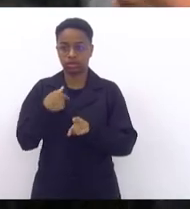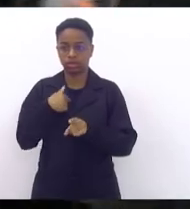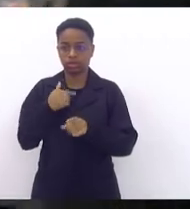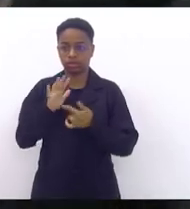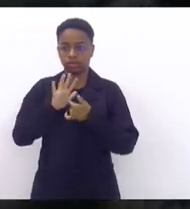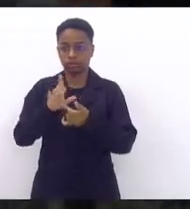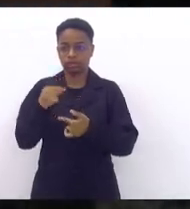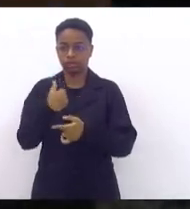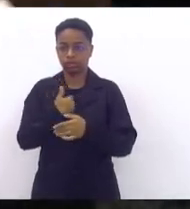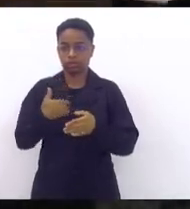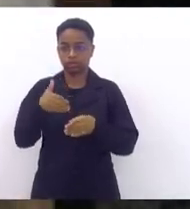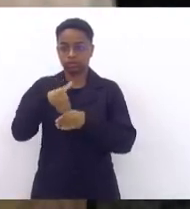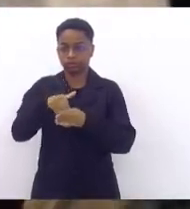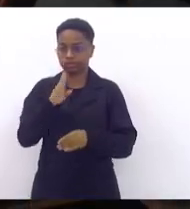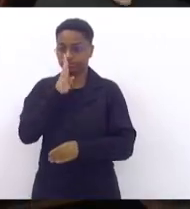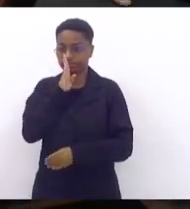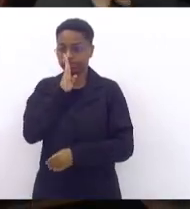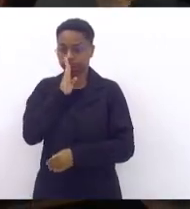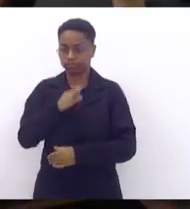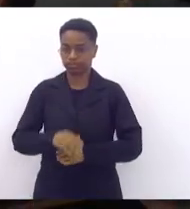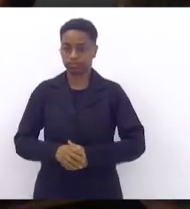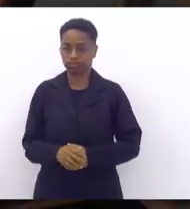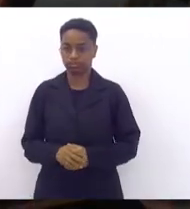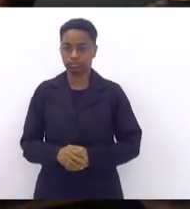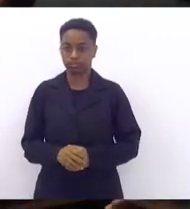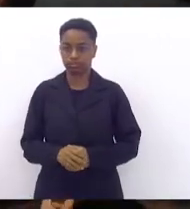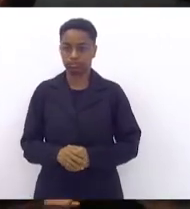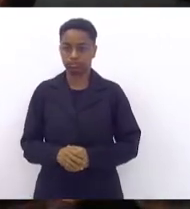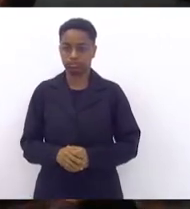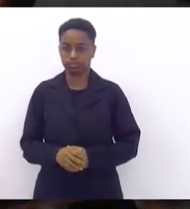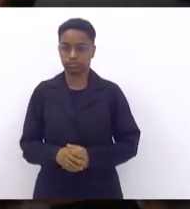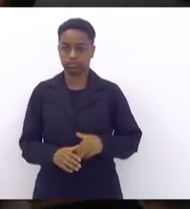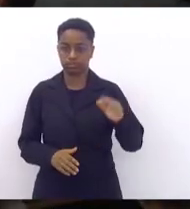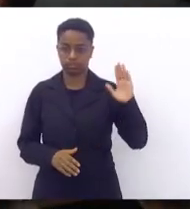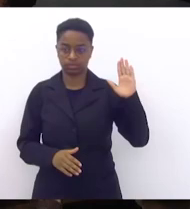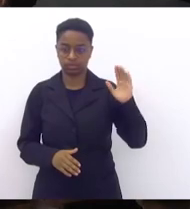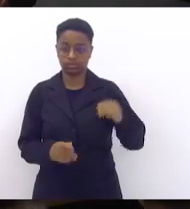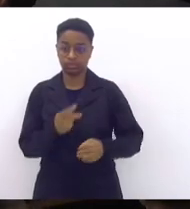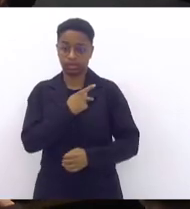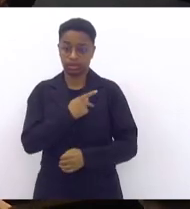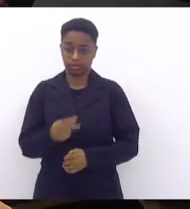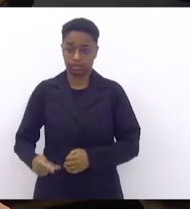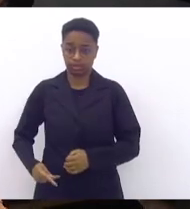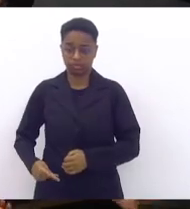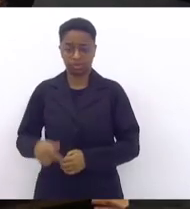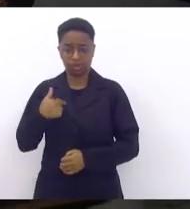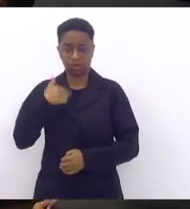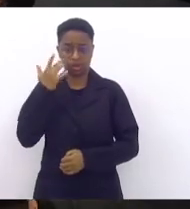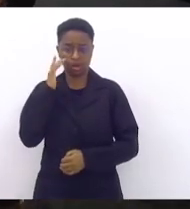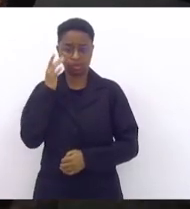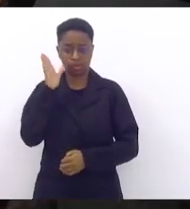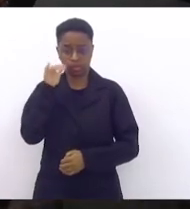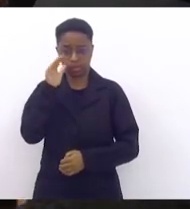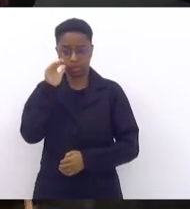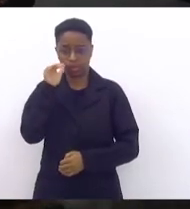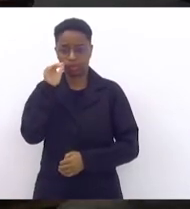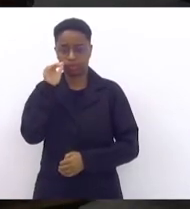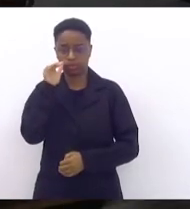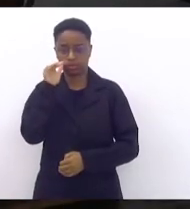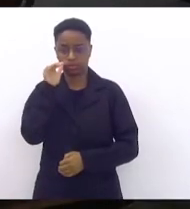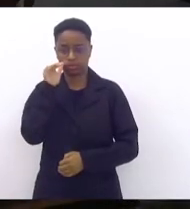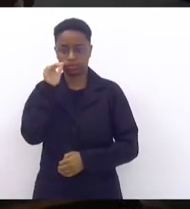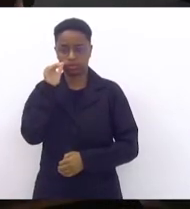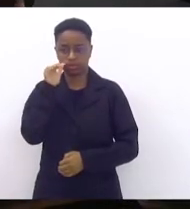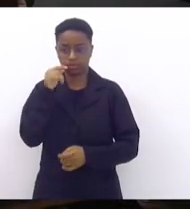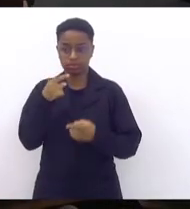do projeto. Senhor presidente. Deputado Amorim. Senhor presidente, é até curioso que